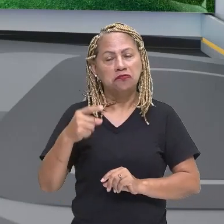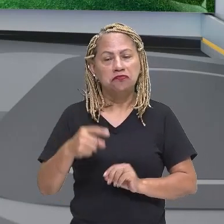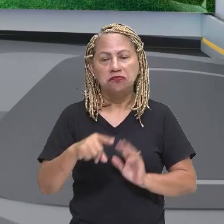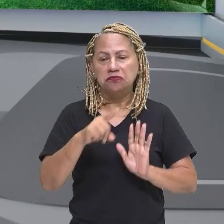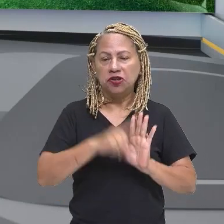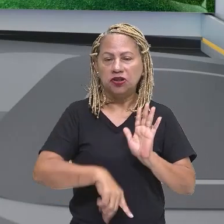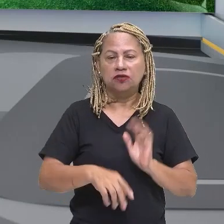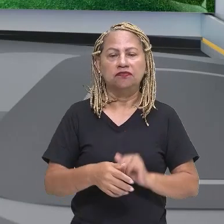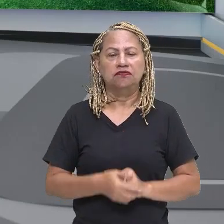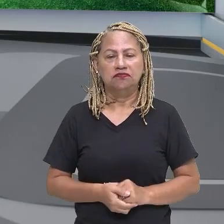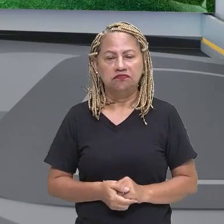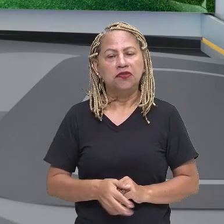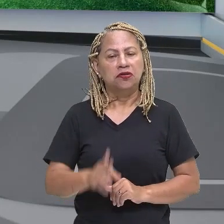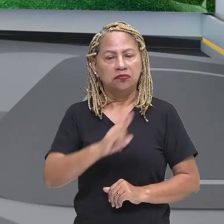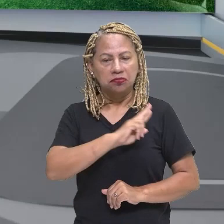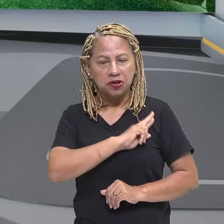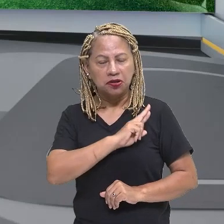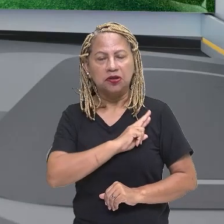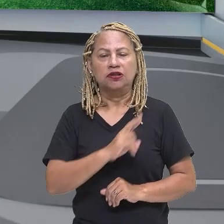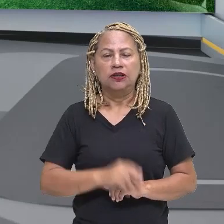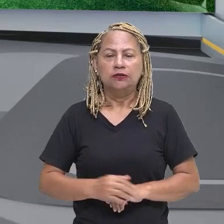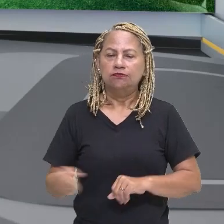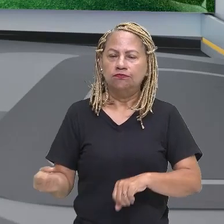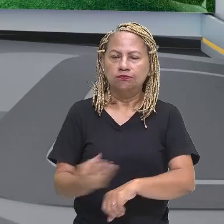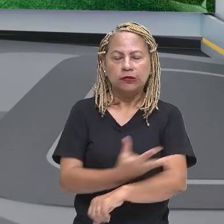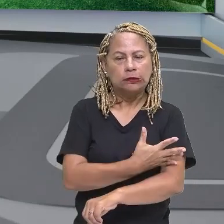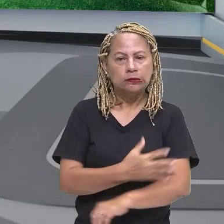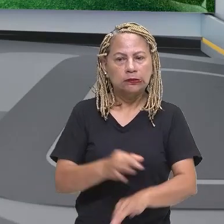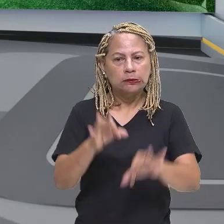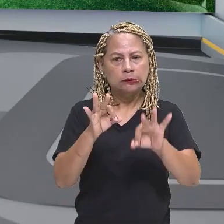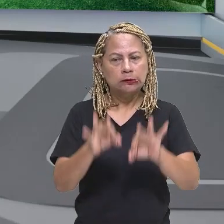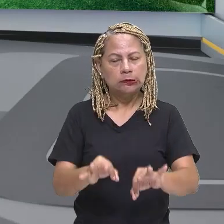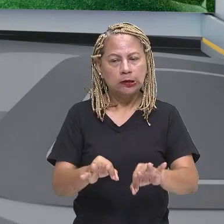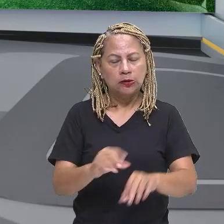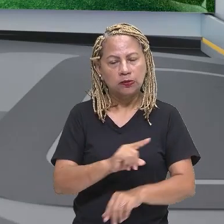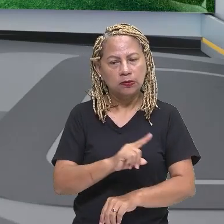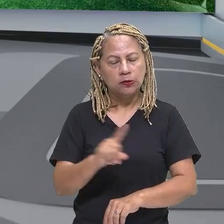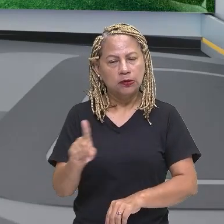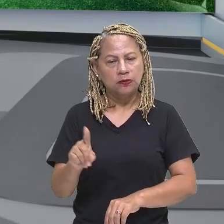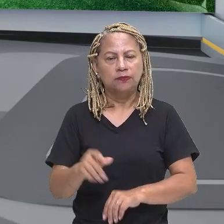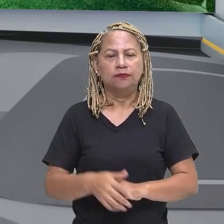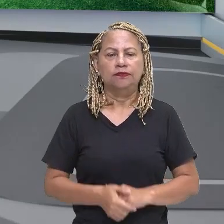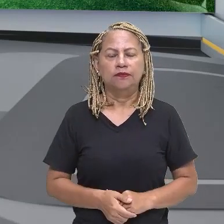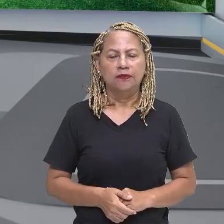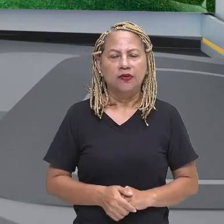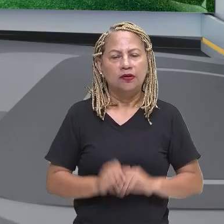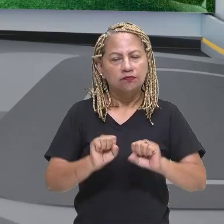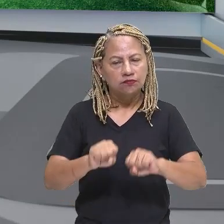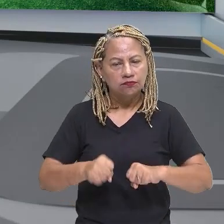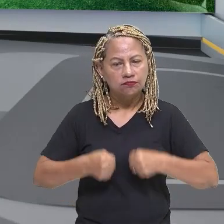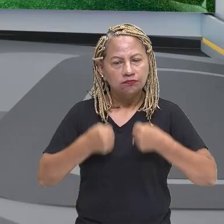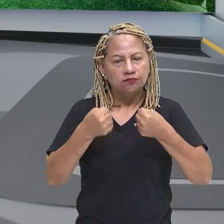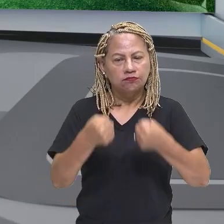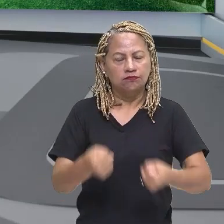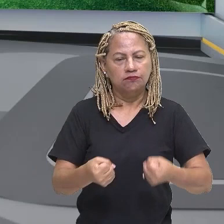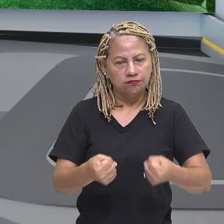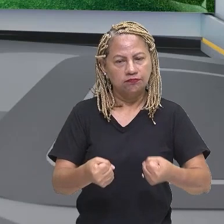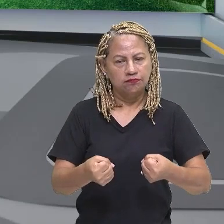baseado em tensão e incertezas. 4, esforço físico ou mental de um